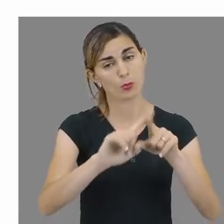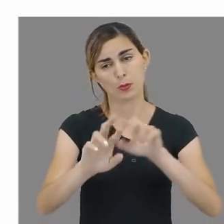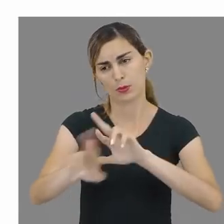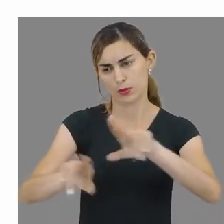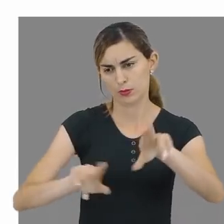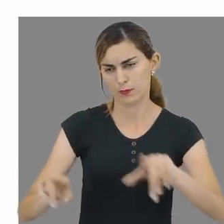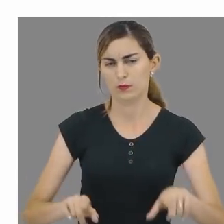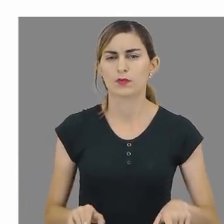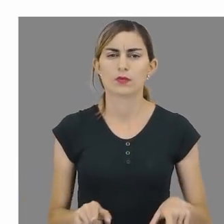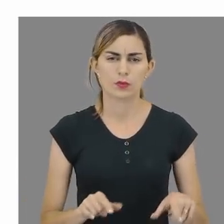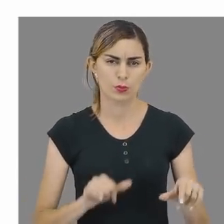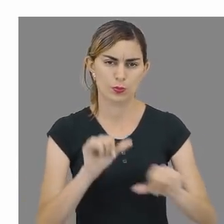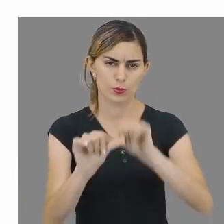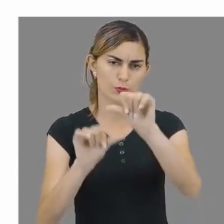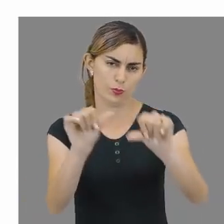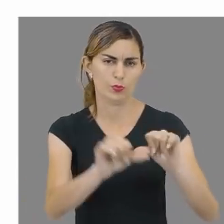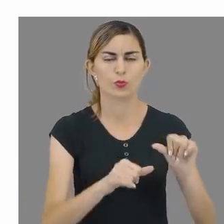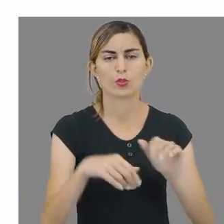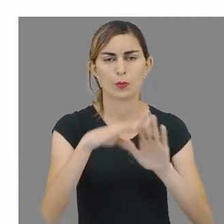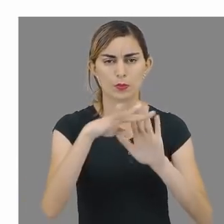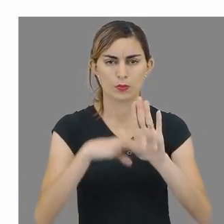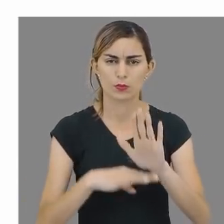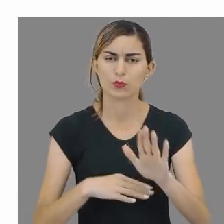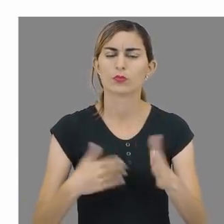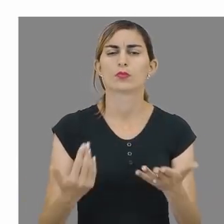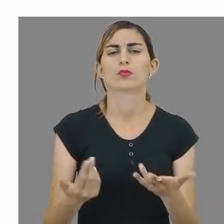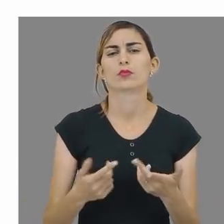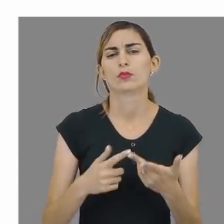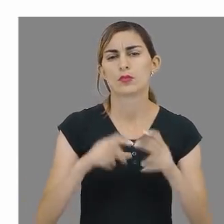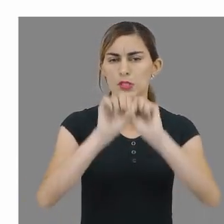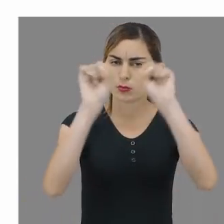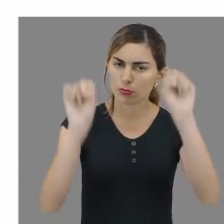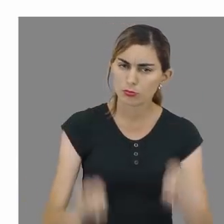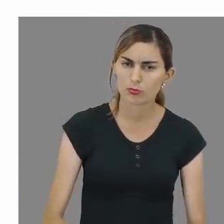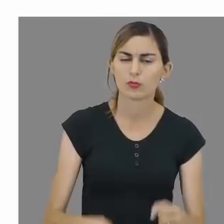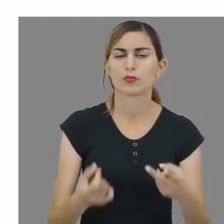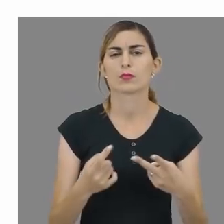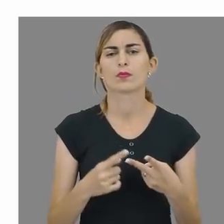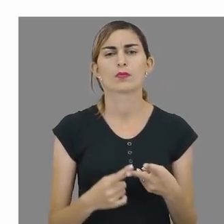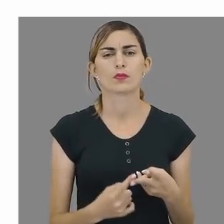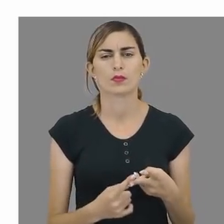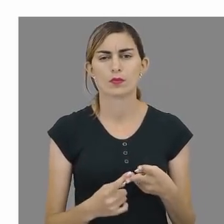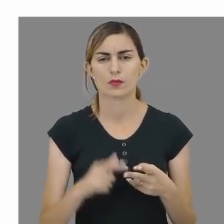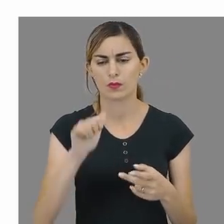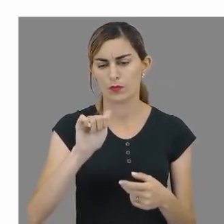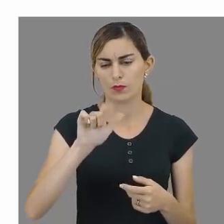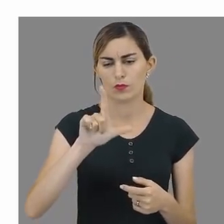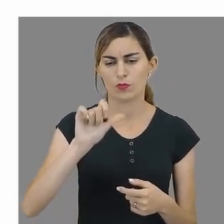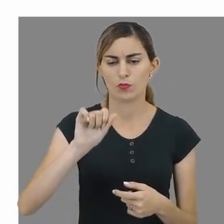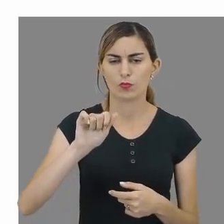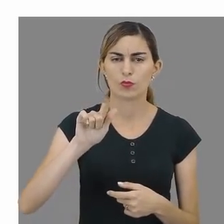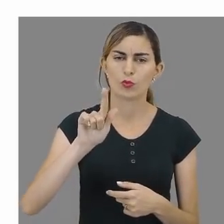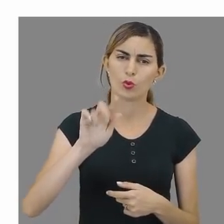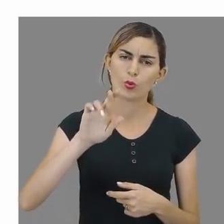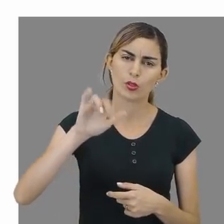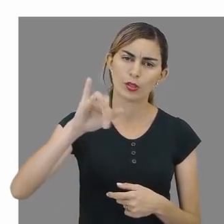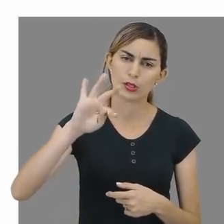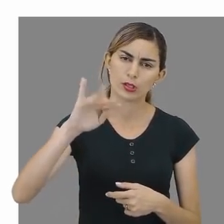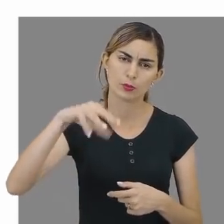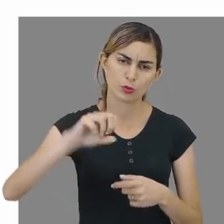problemas. Modelagem e representação de processos, sistemas, algoritmos, etc.